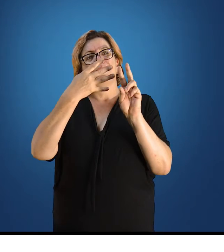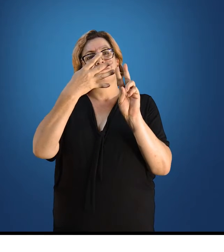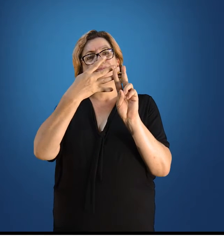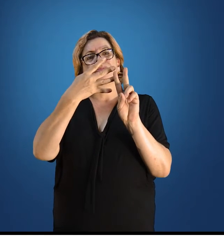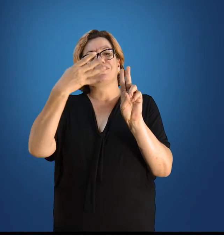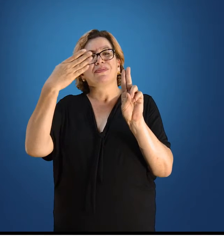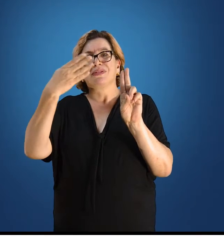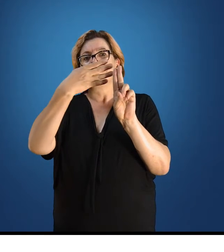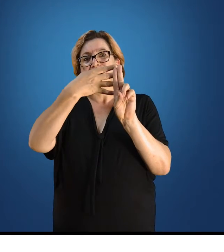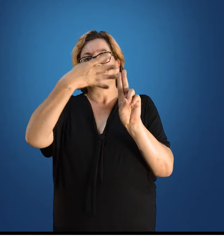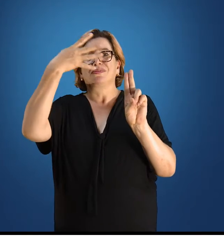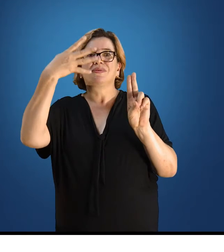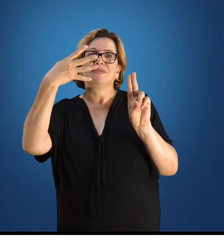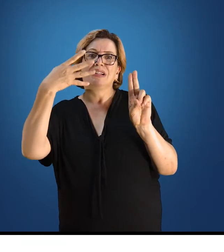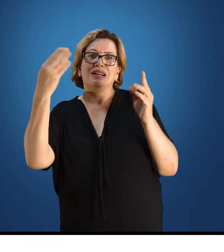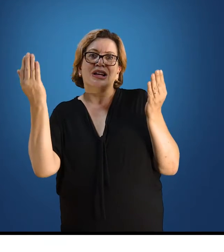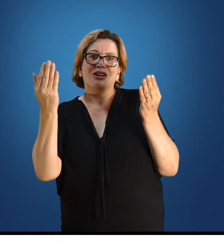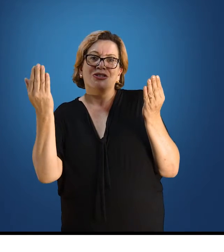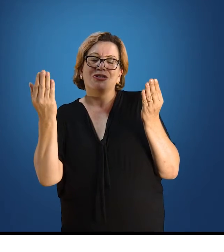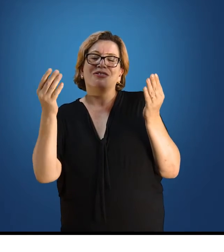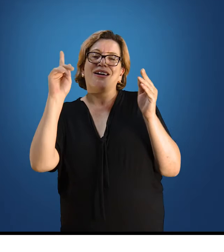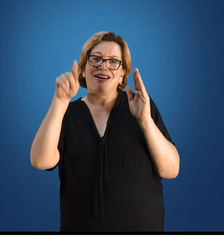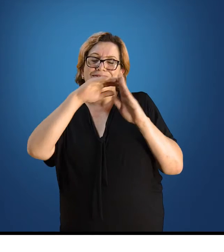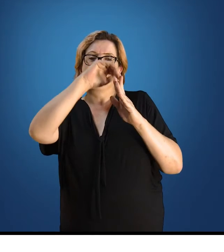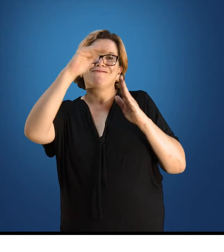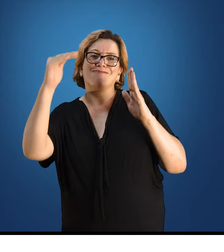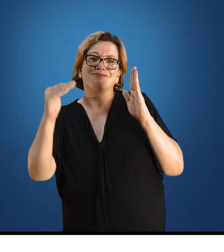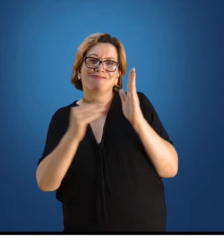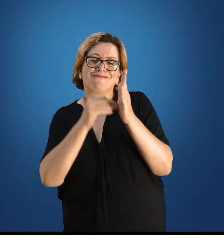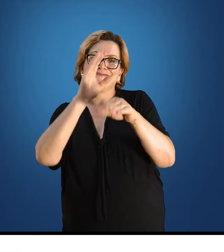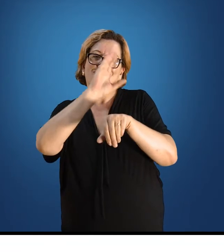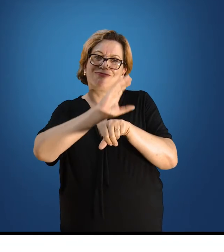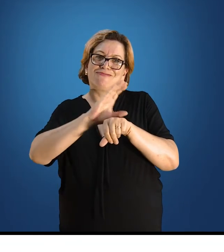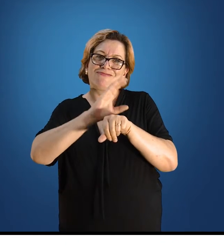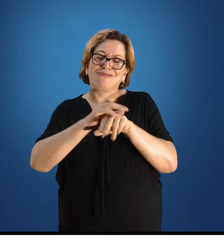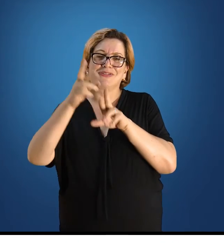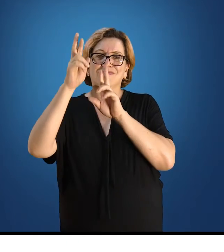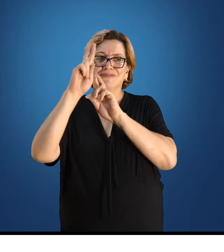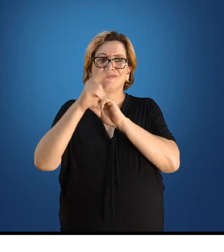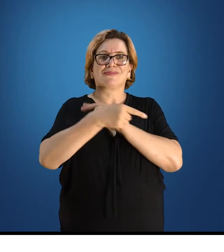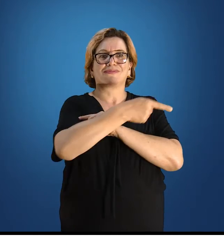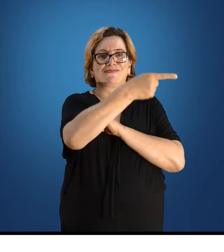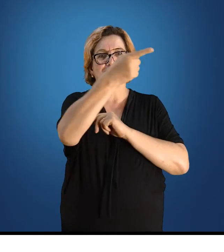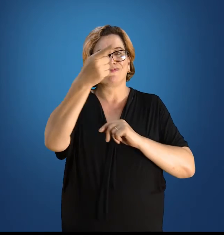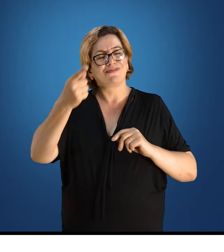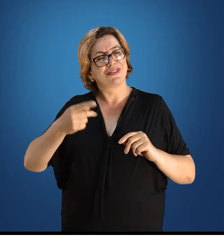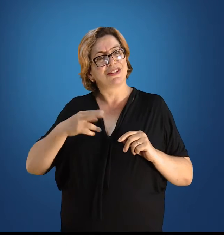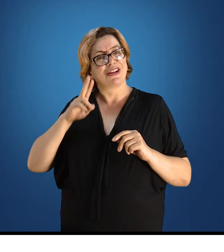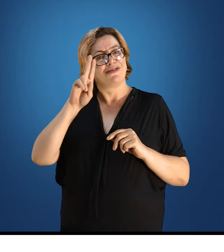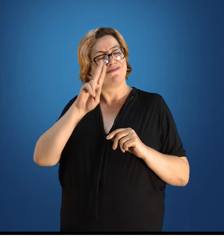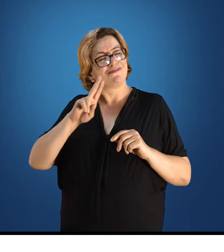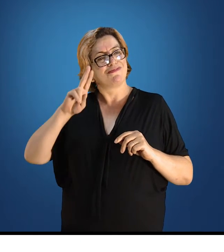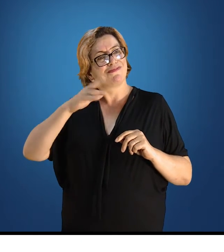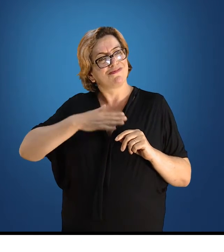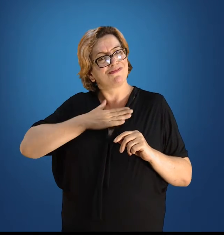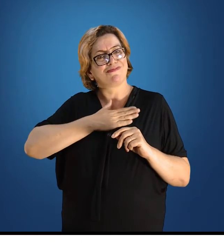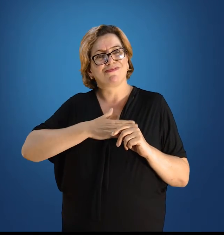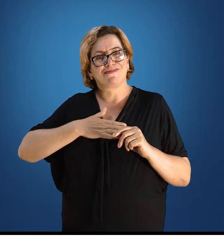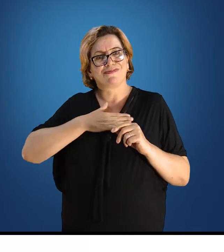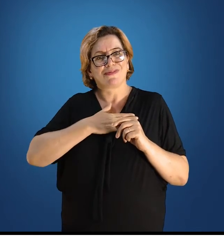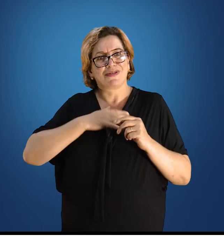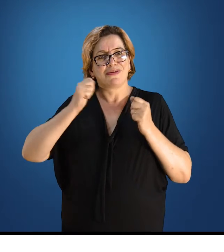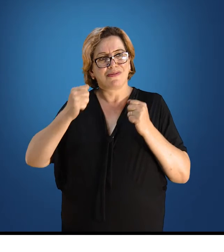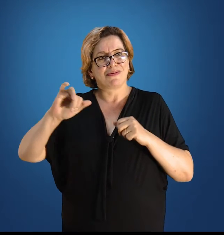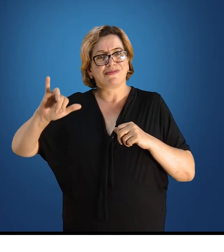é o final do nosso curso. Eu espero que tenha sido úteis essas dicas de como escrever um